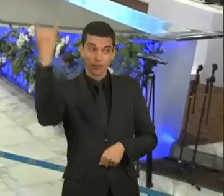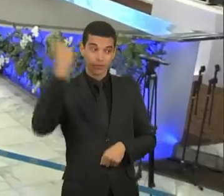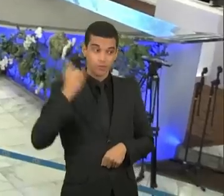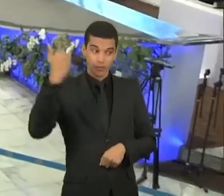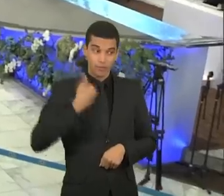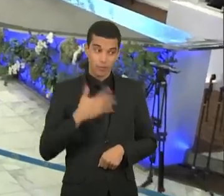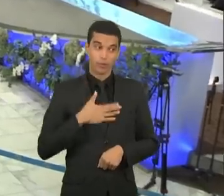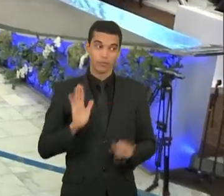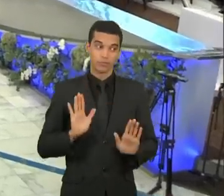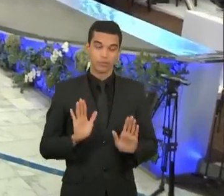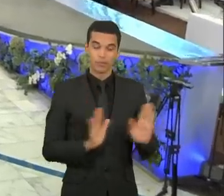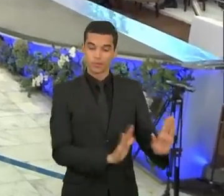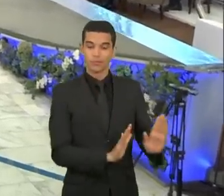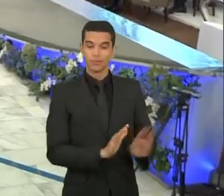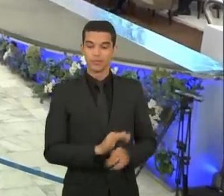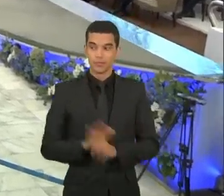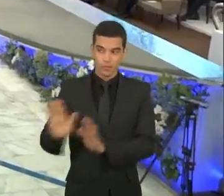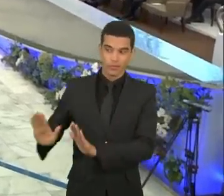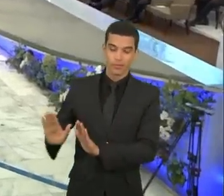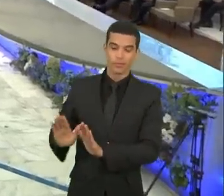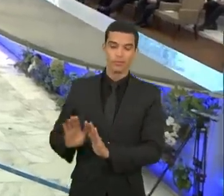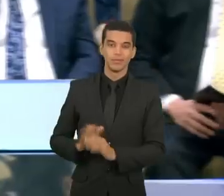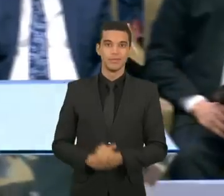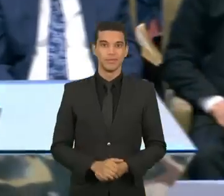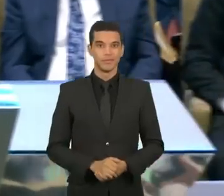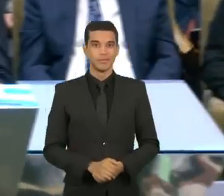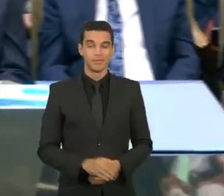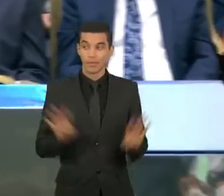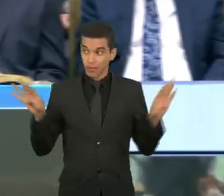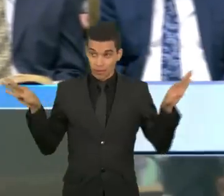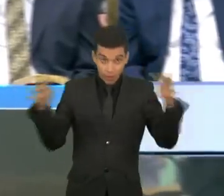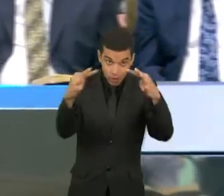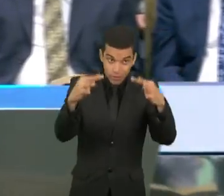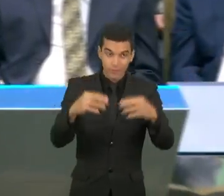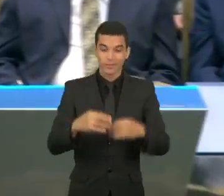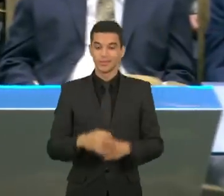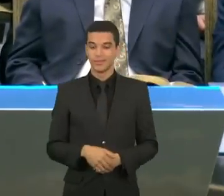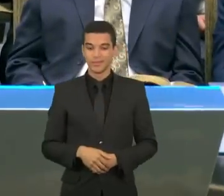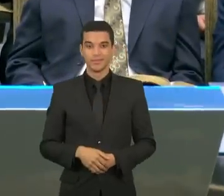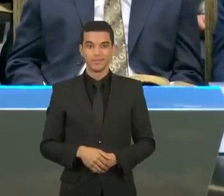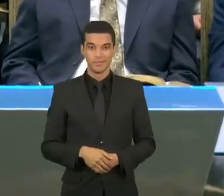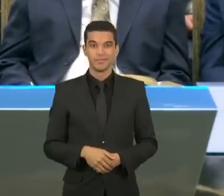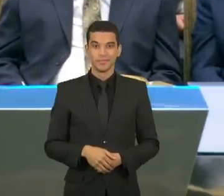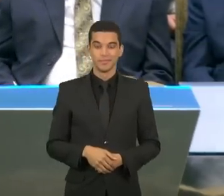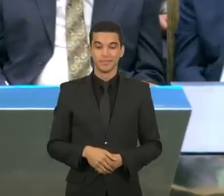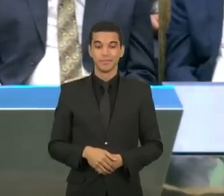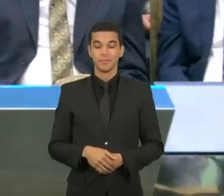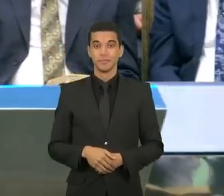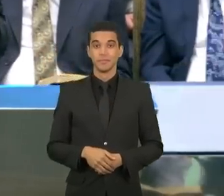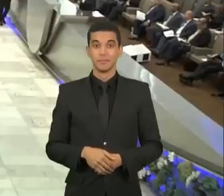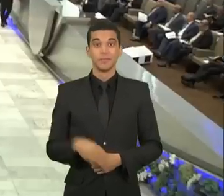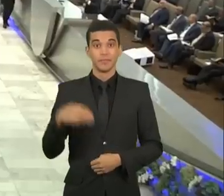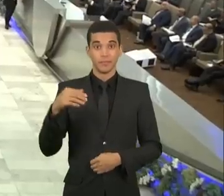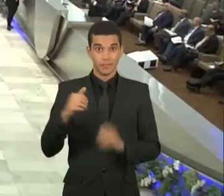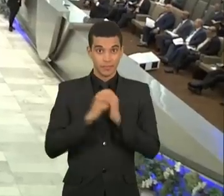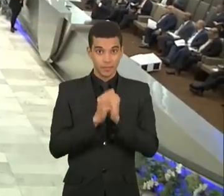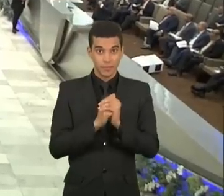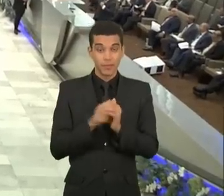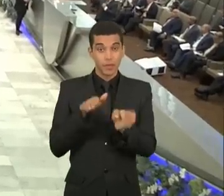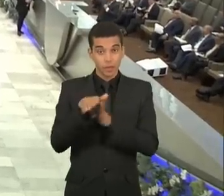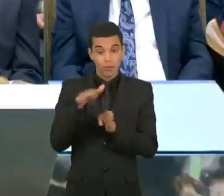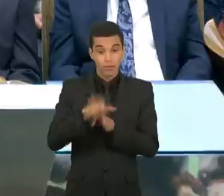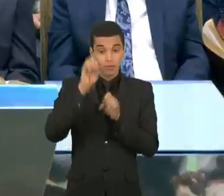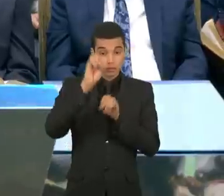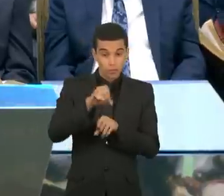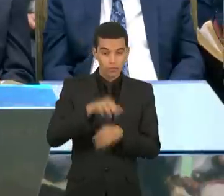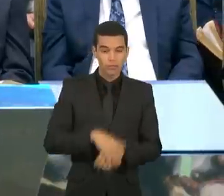comigo. Amém? Então diga com ele, preste atenção. Pois bem, masquil quer dizer isso. Amém? Então, maestro,